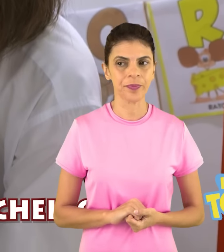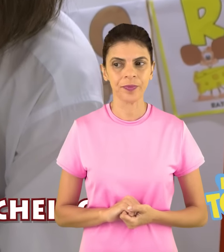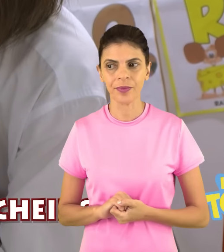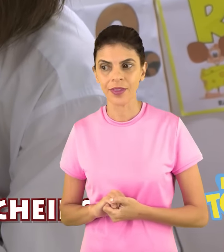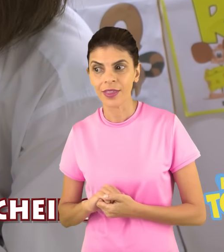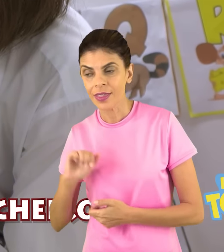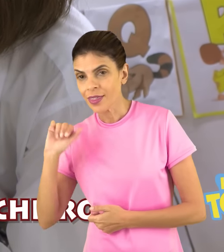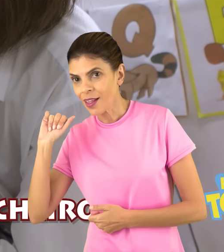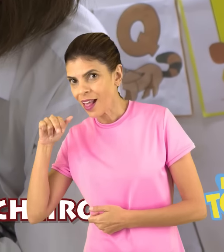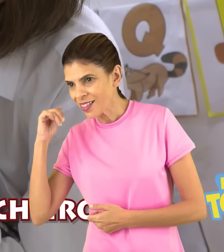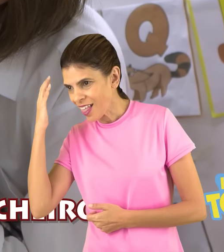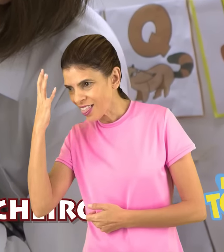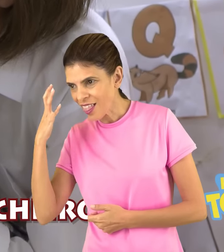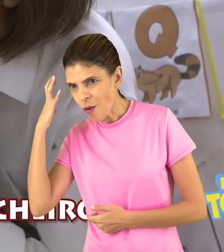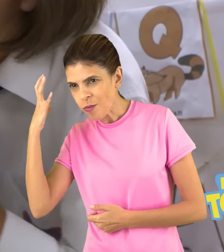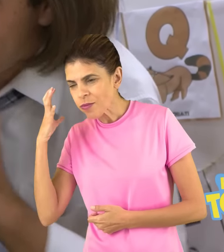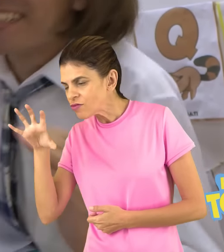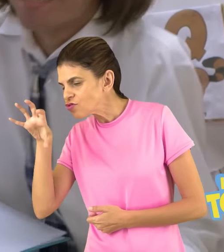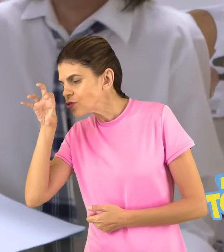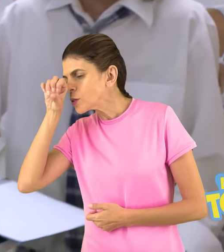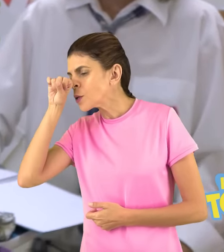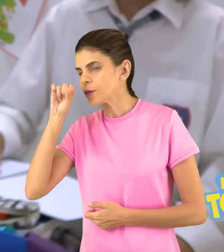da Ana é muito cheiroso.